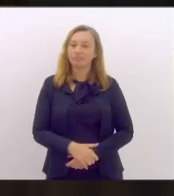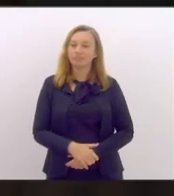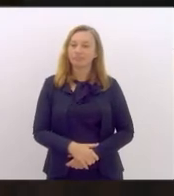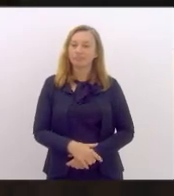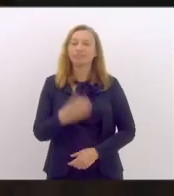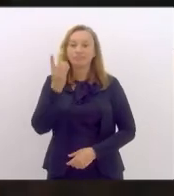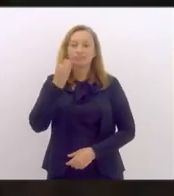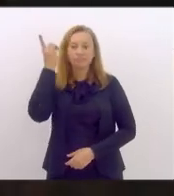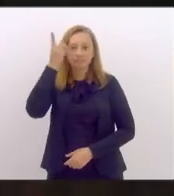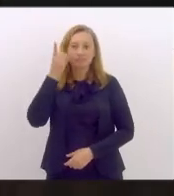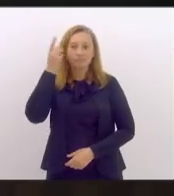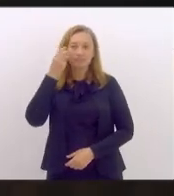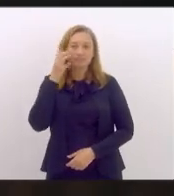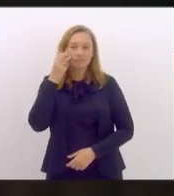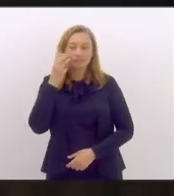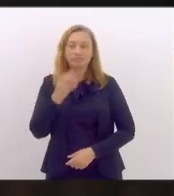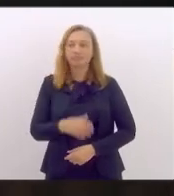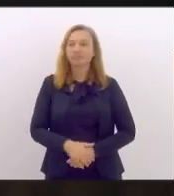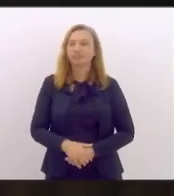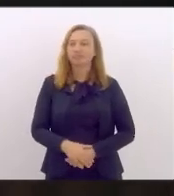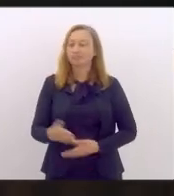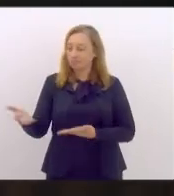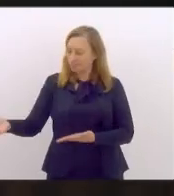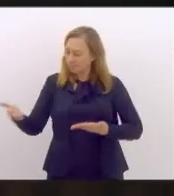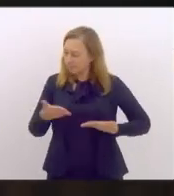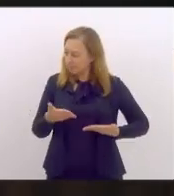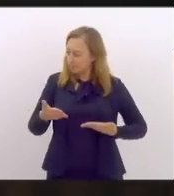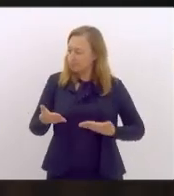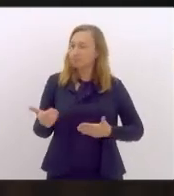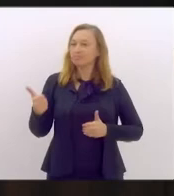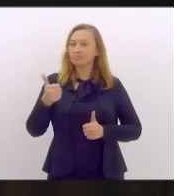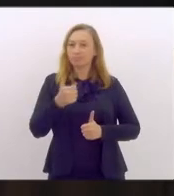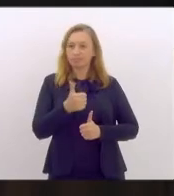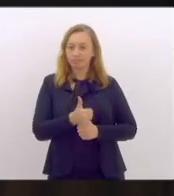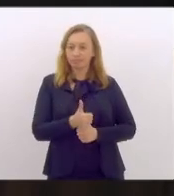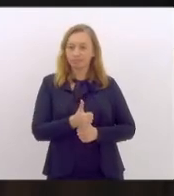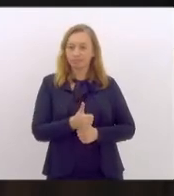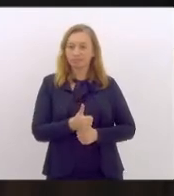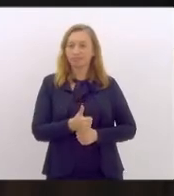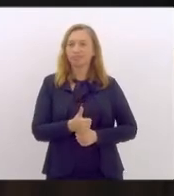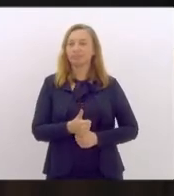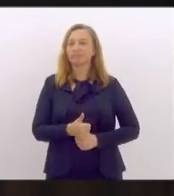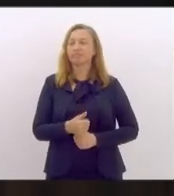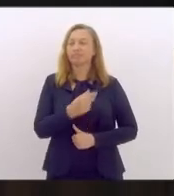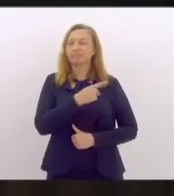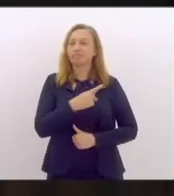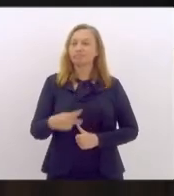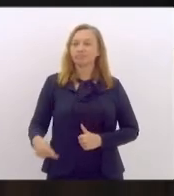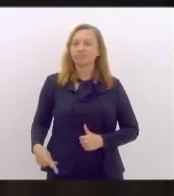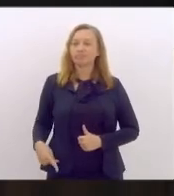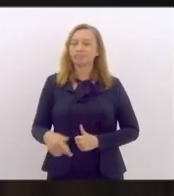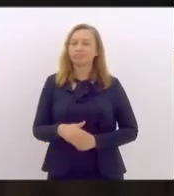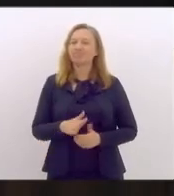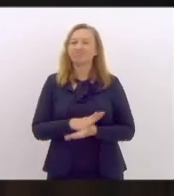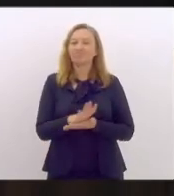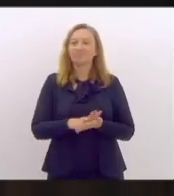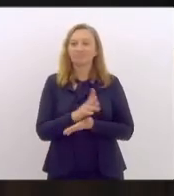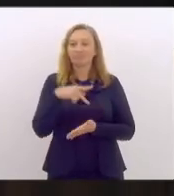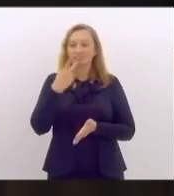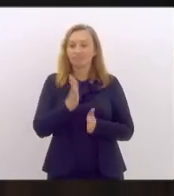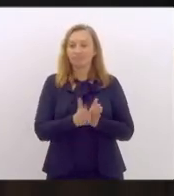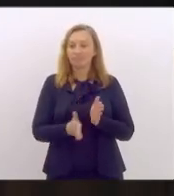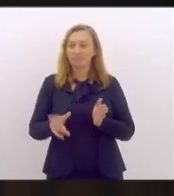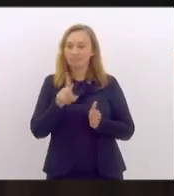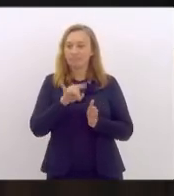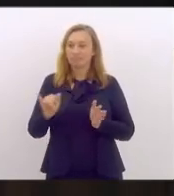Deputado waldeck e a presidência convida vossa excelência para estar por favor aqui nada mais a tratar na